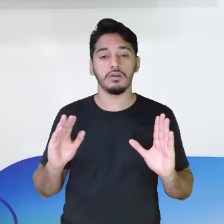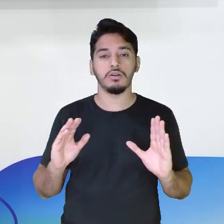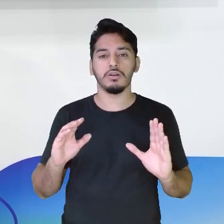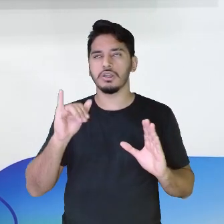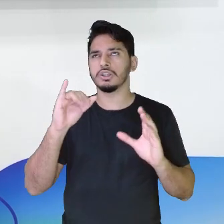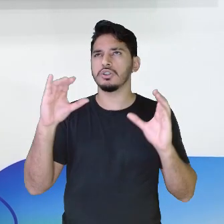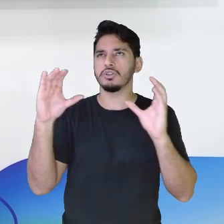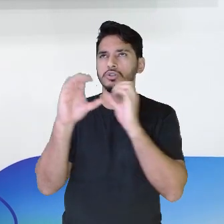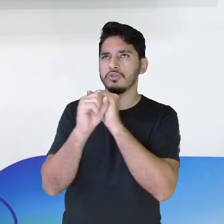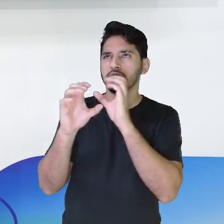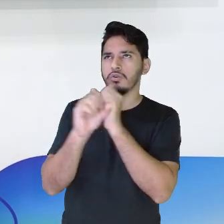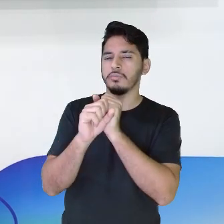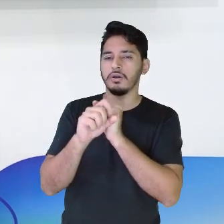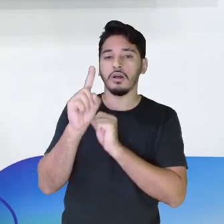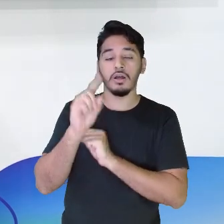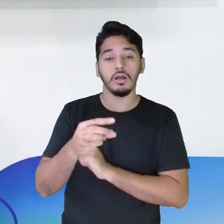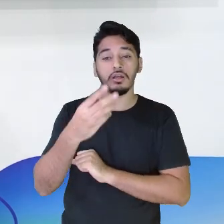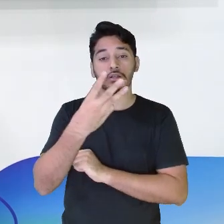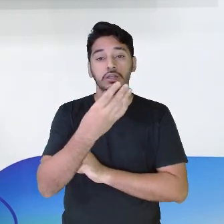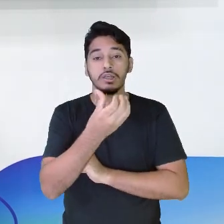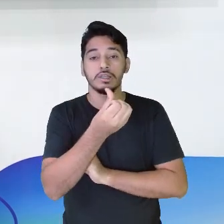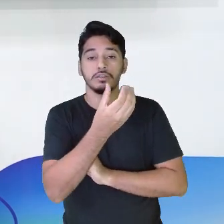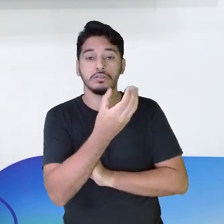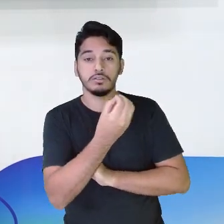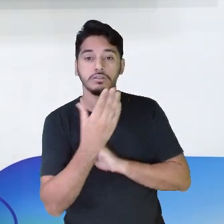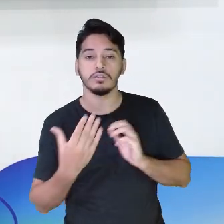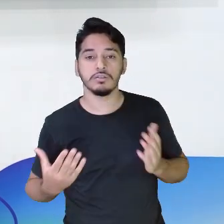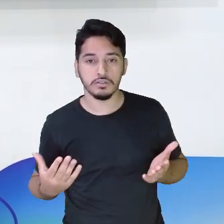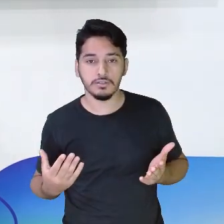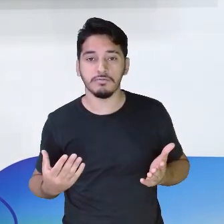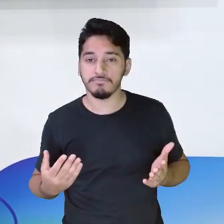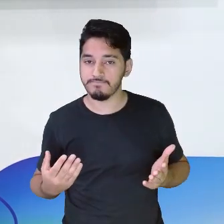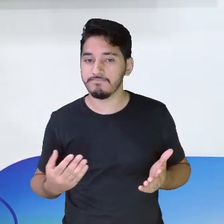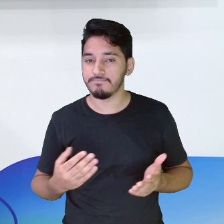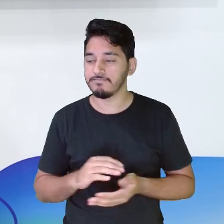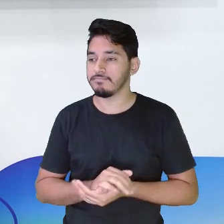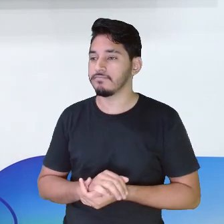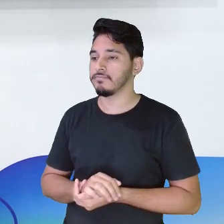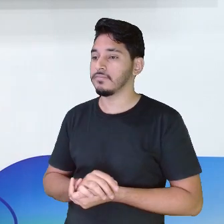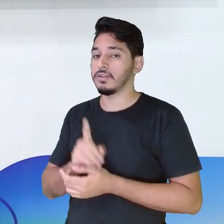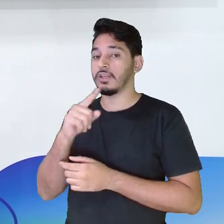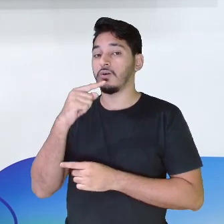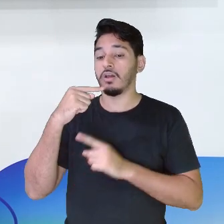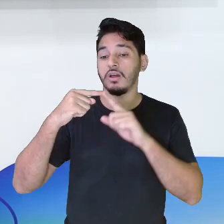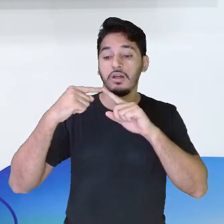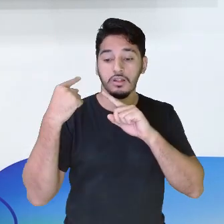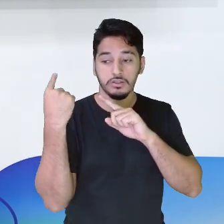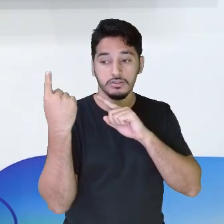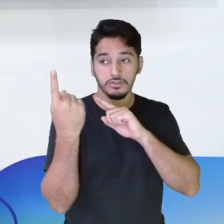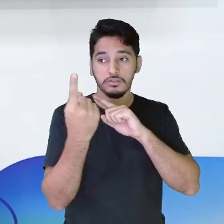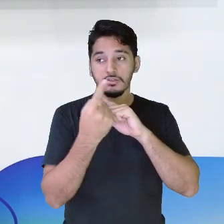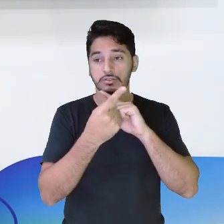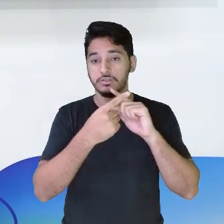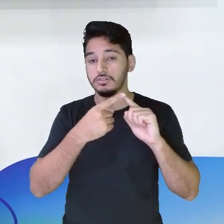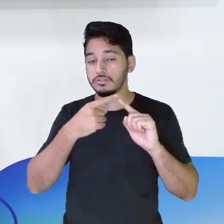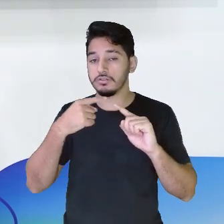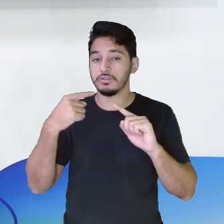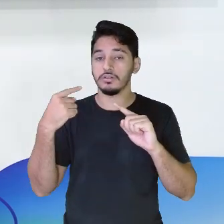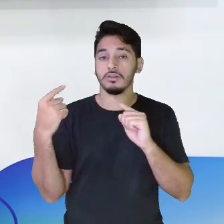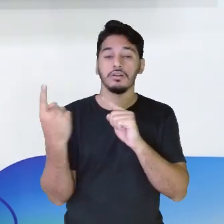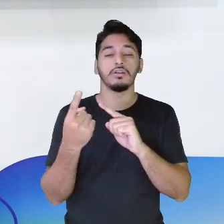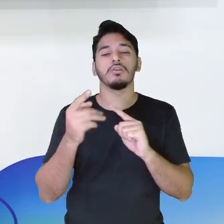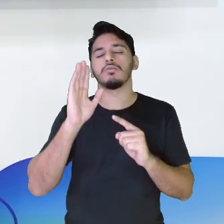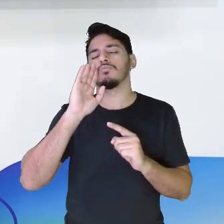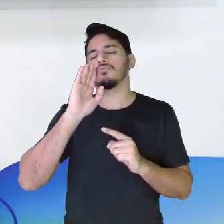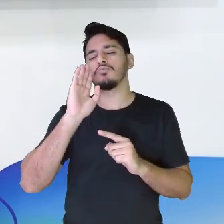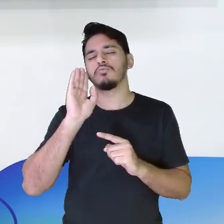a gente somar, dará exatamente 360 graus. Aquela volta completa que eu